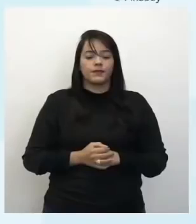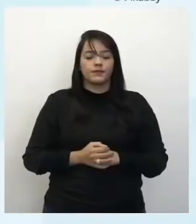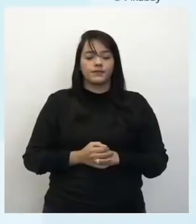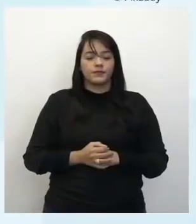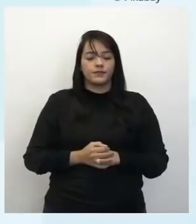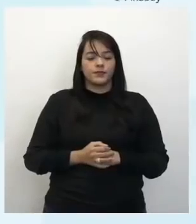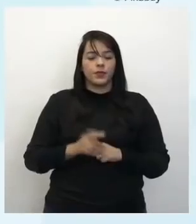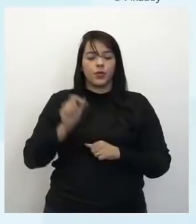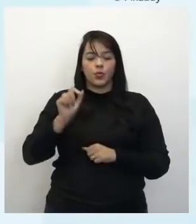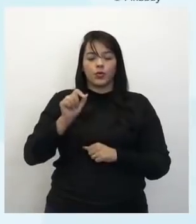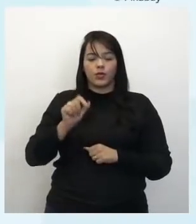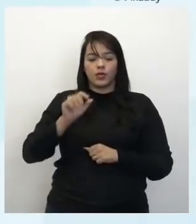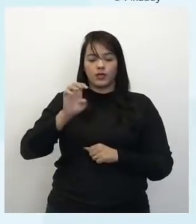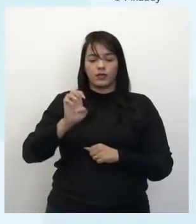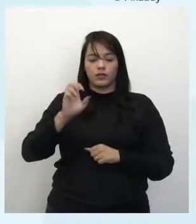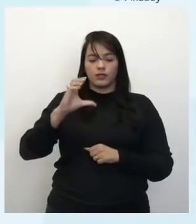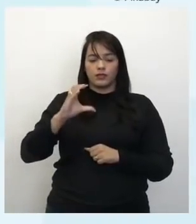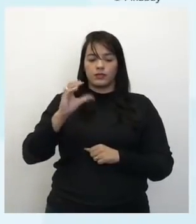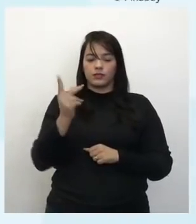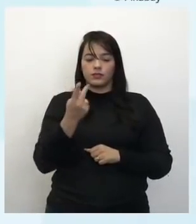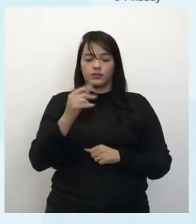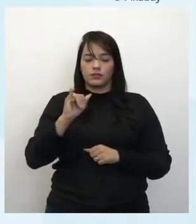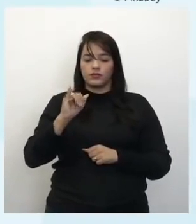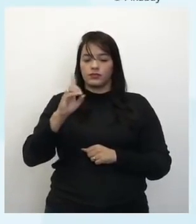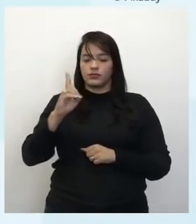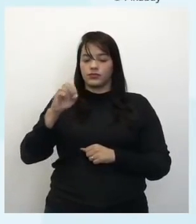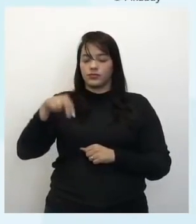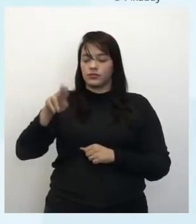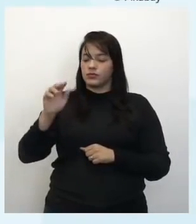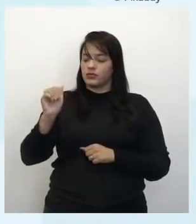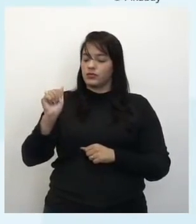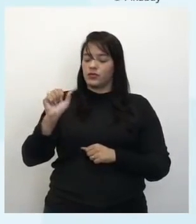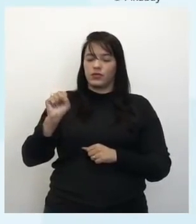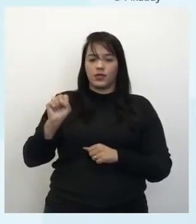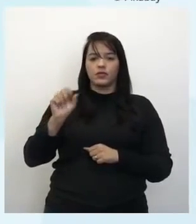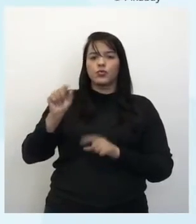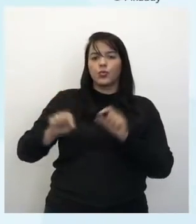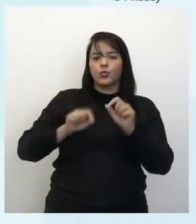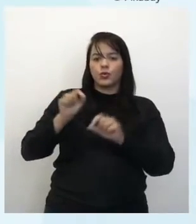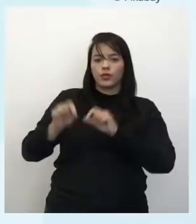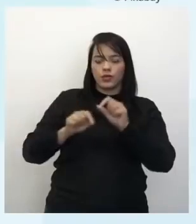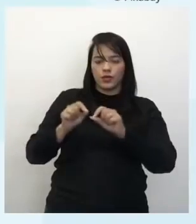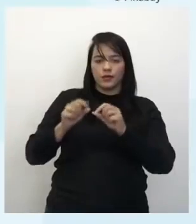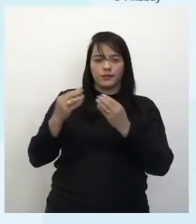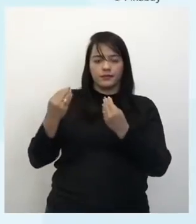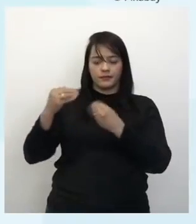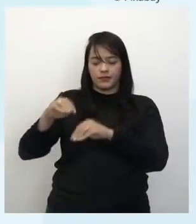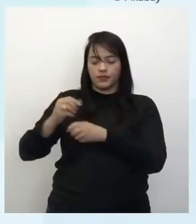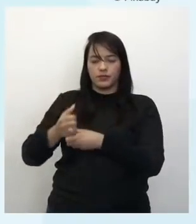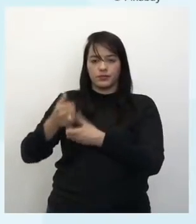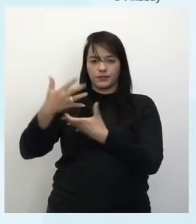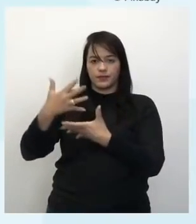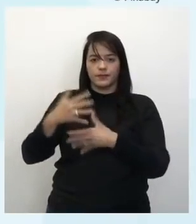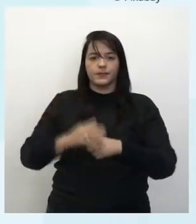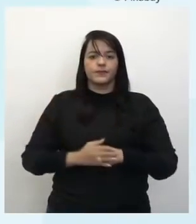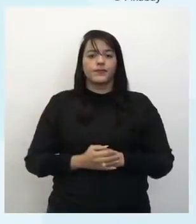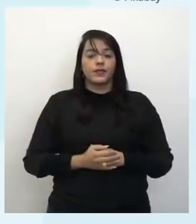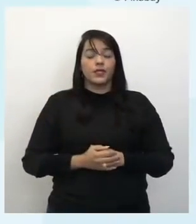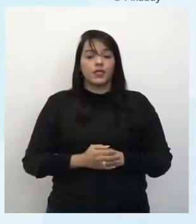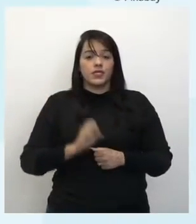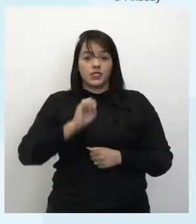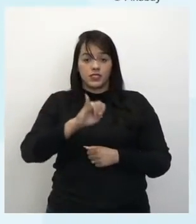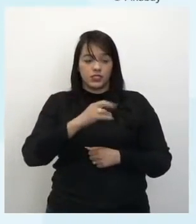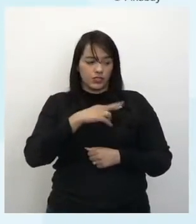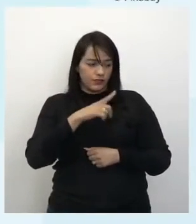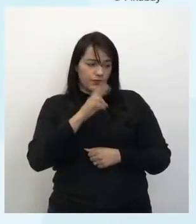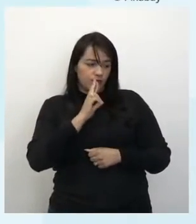and echidnas? É isso. Então, a informação está no texto. Vamos lá. Eu vou ler o texto enquanto vocês vão respondendo. Então, se tiver uma resposta, o João já me